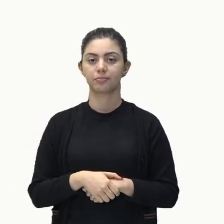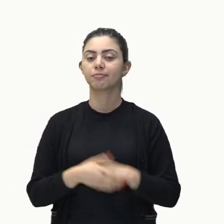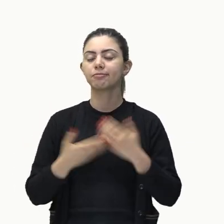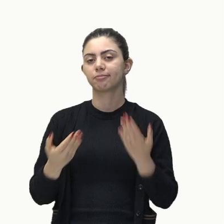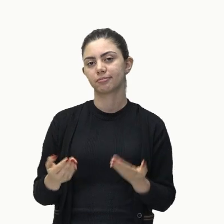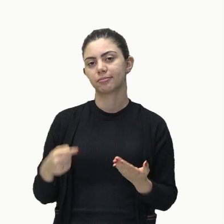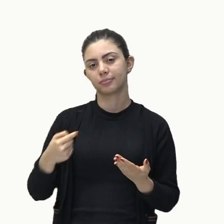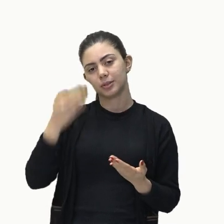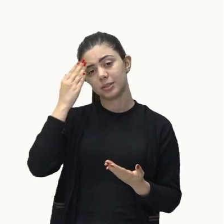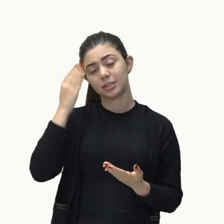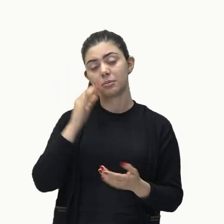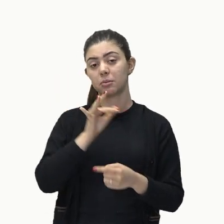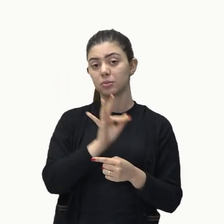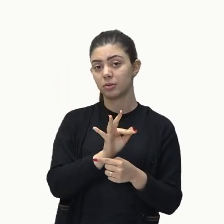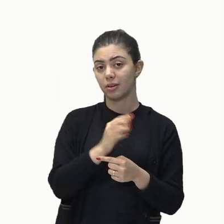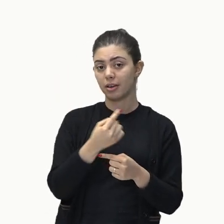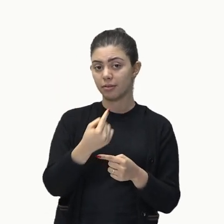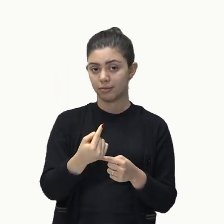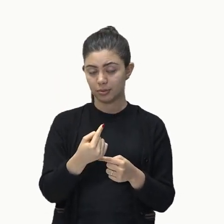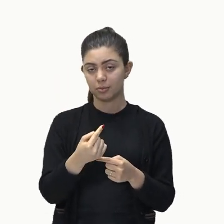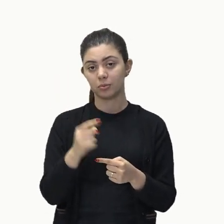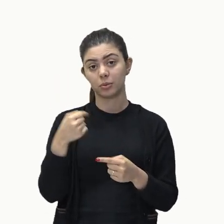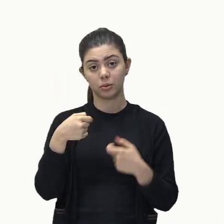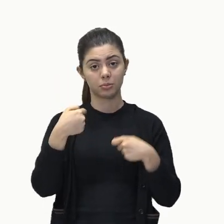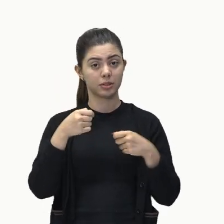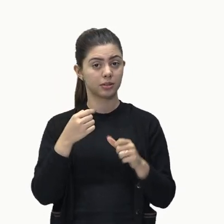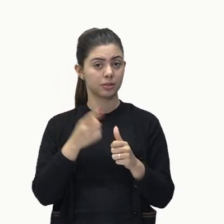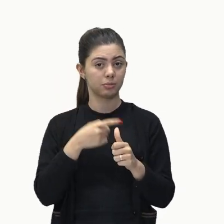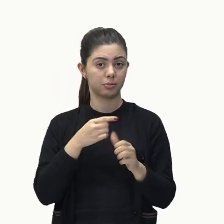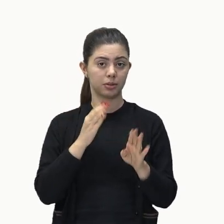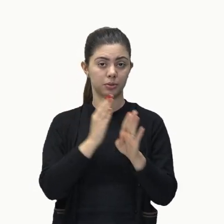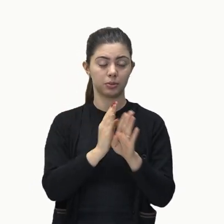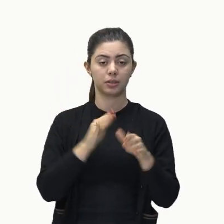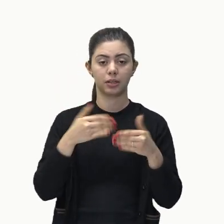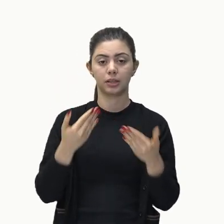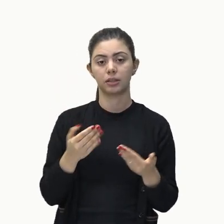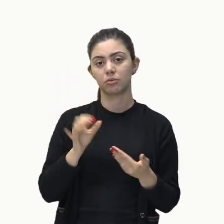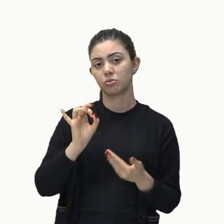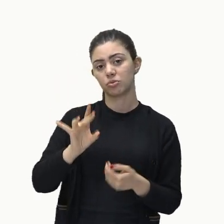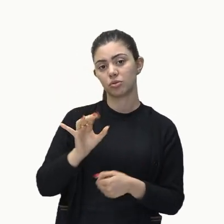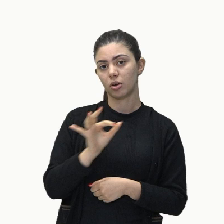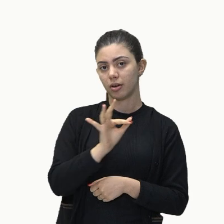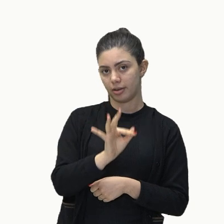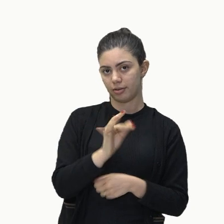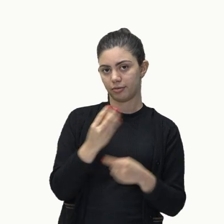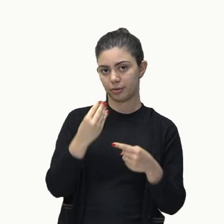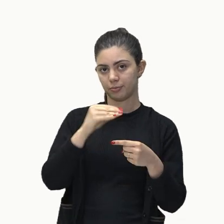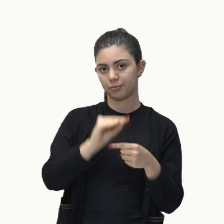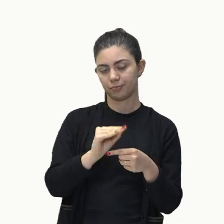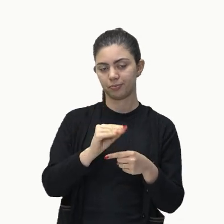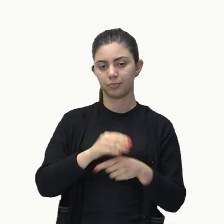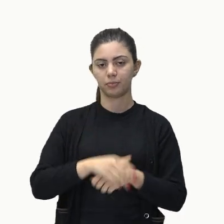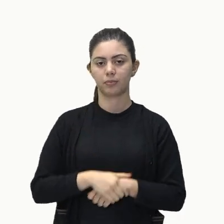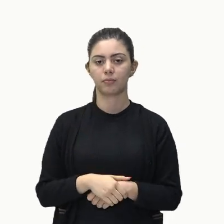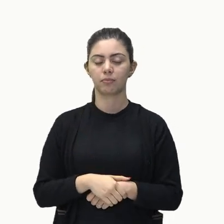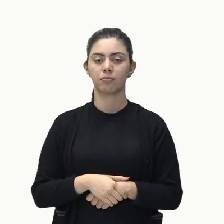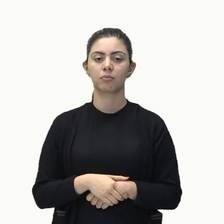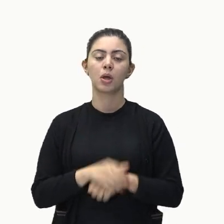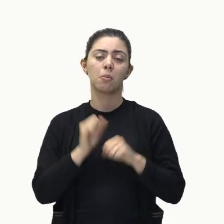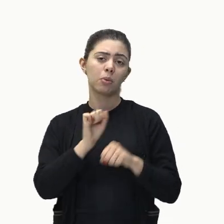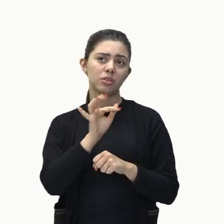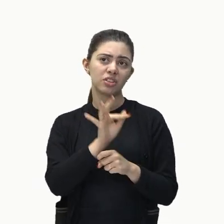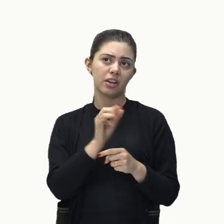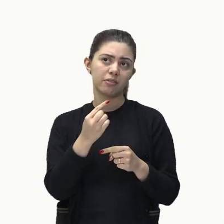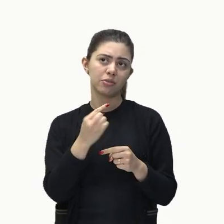Claro, pessoal, F1 é o que eu vou encontrar. Então, eu vou chamar somente de F. Posso chamar de F1 ou